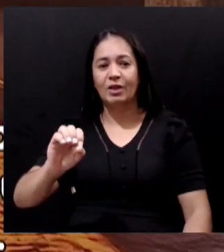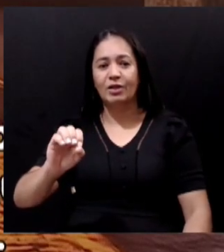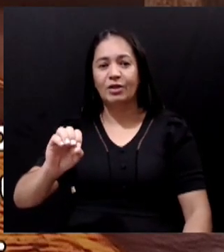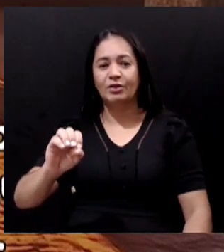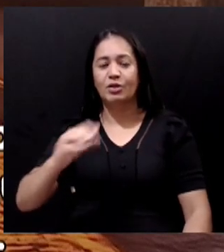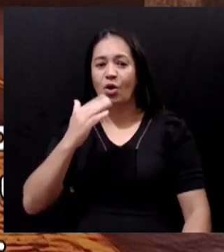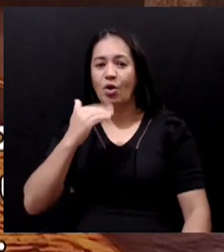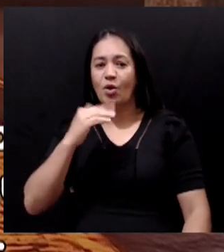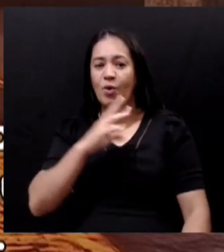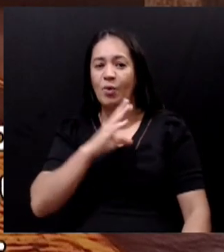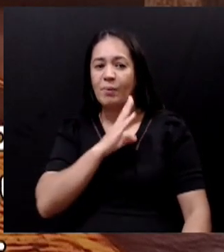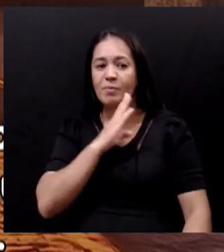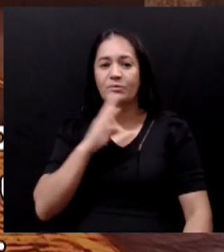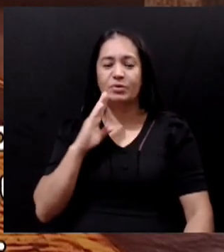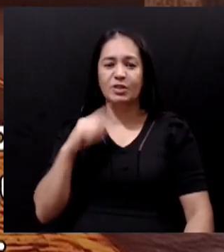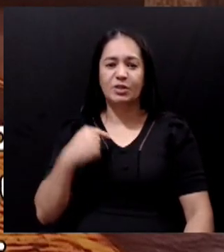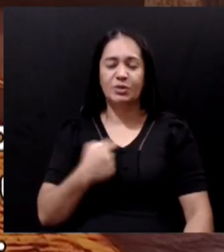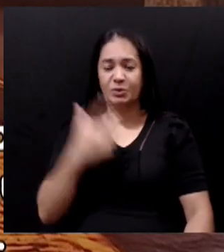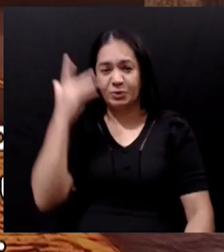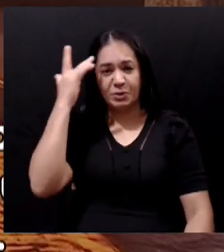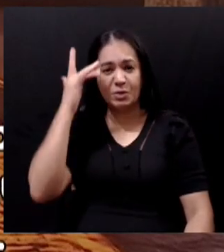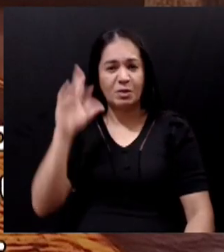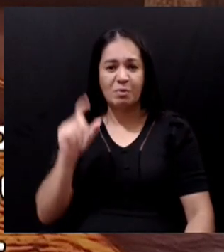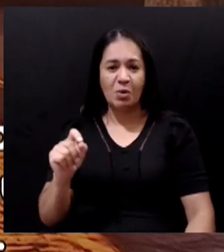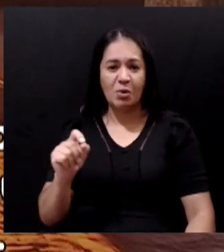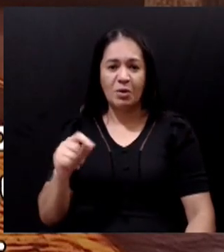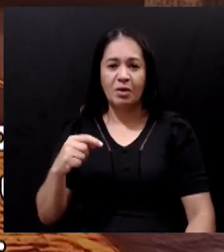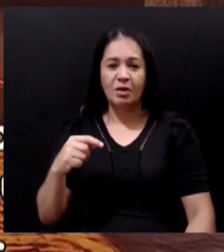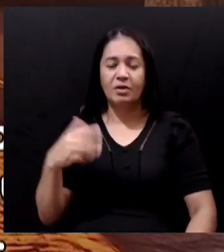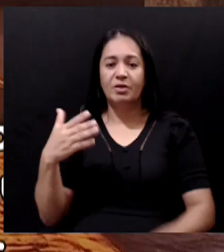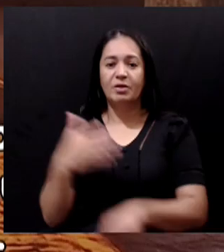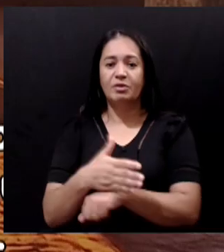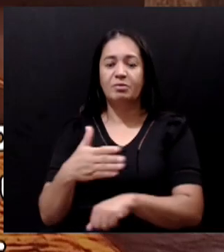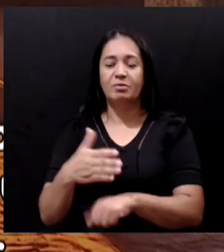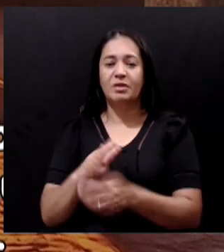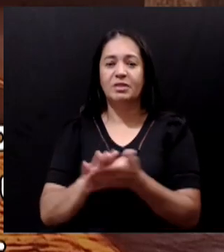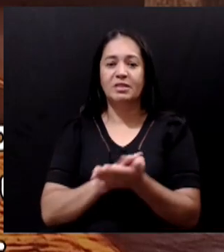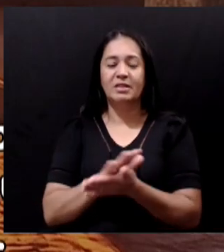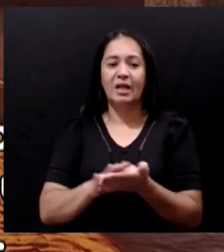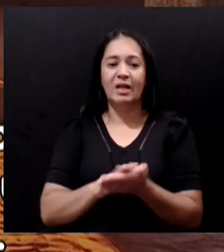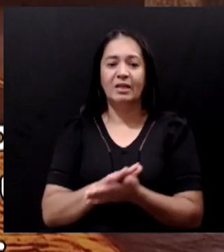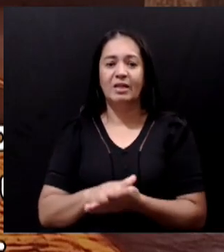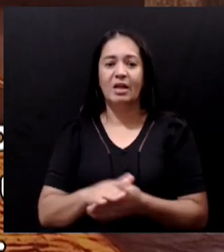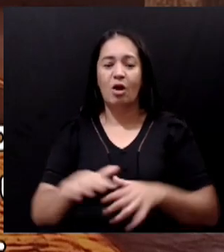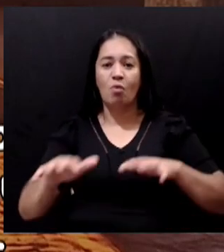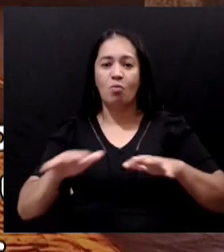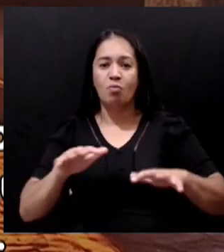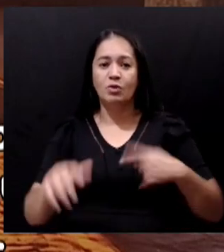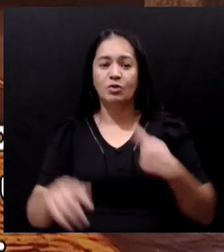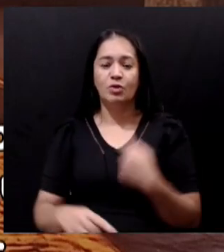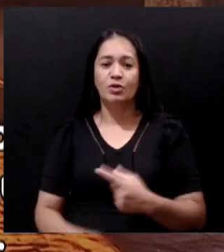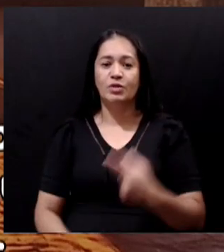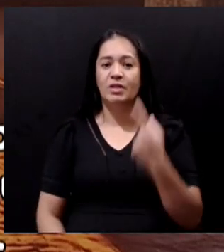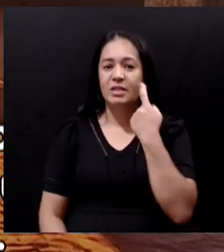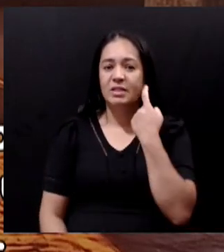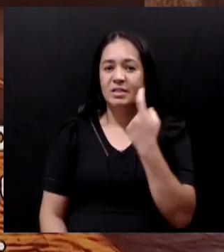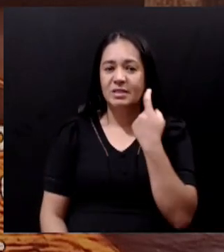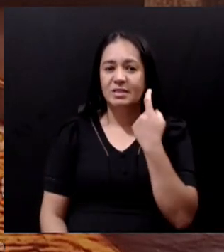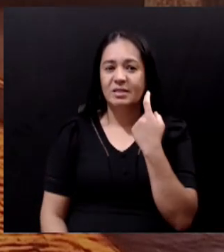não sabia nem o que era, nunca participamos de nada. O movimento nosso aqui era de sexta-feira e olha lá, não tinha muito